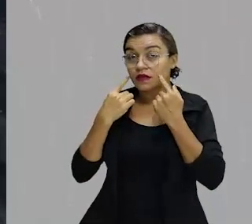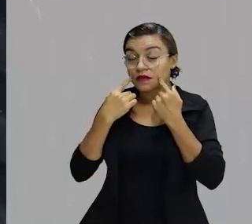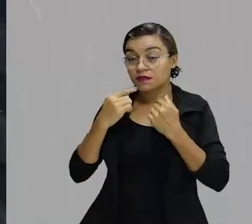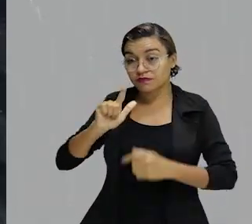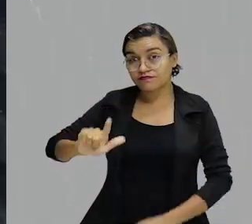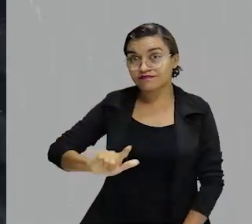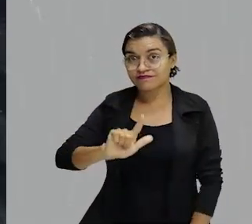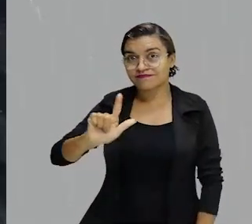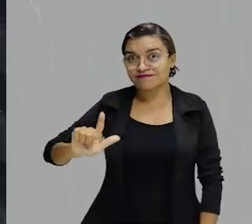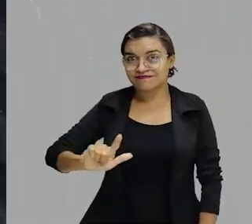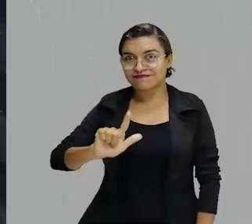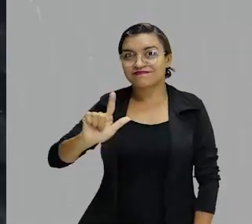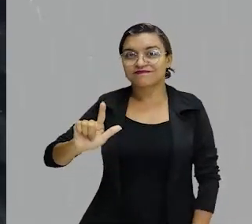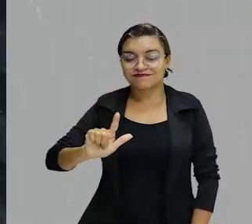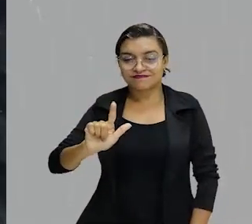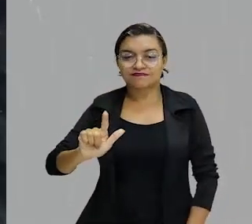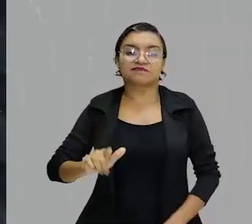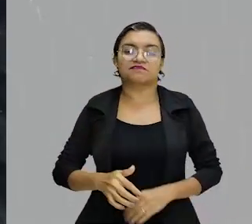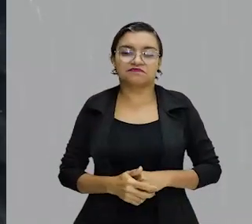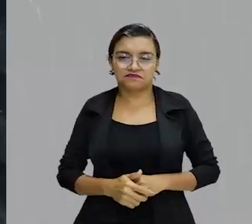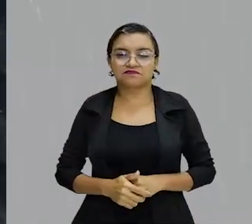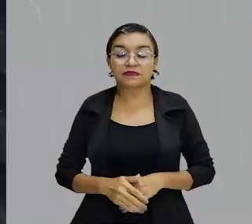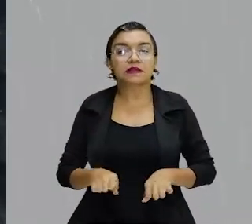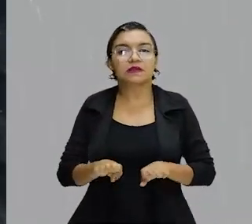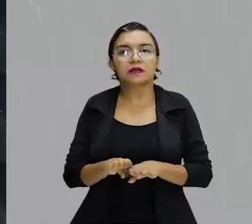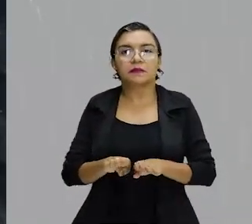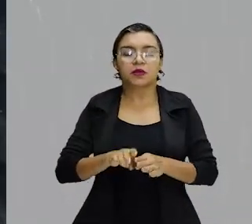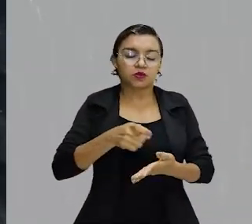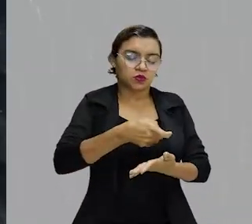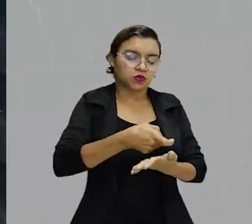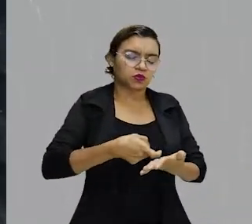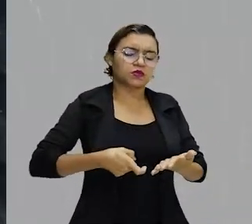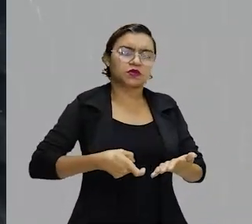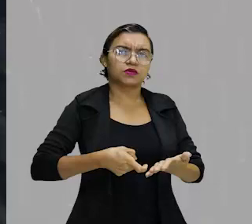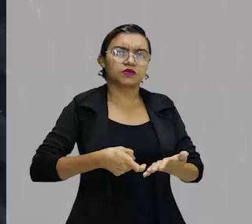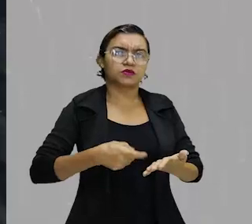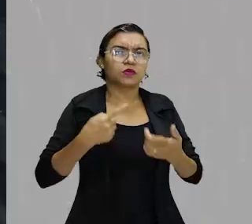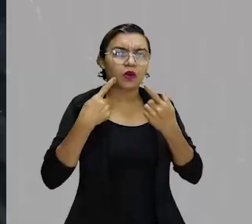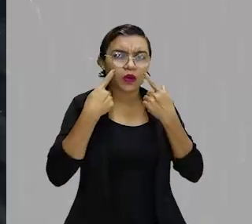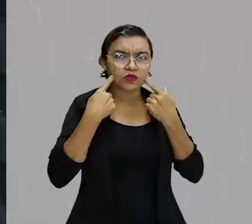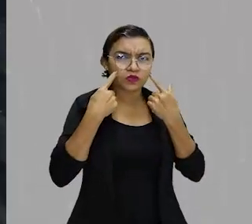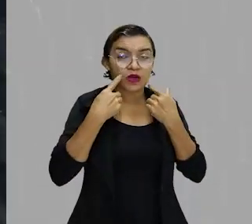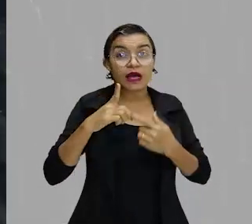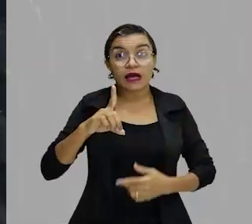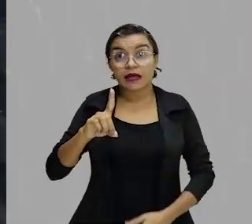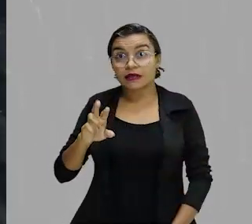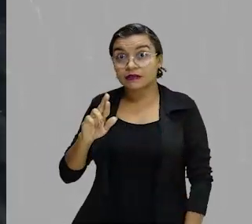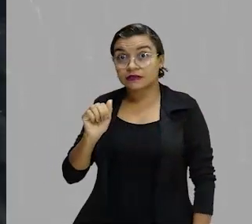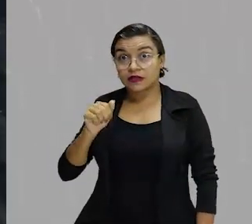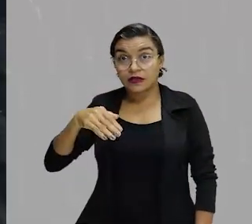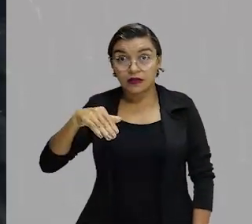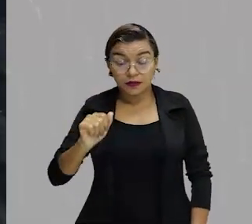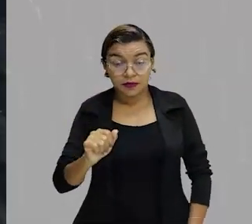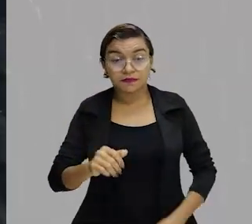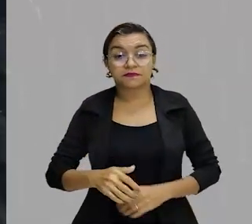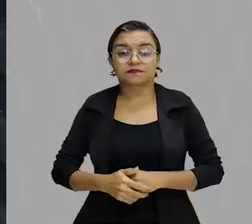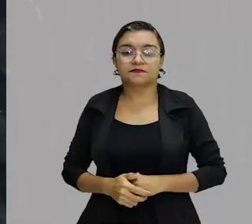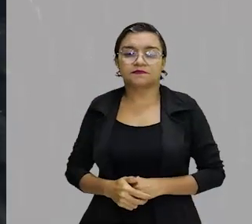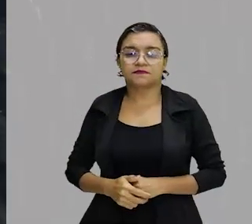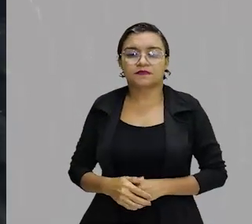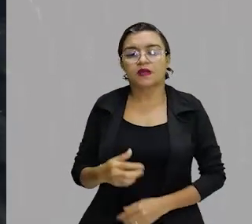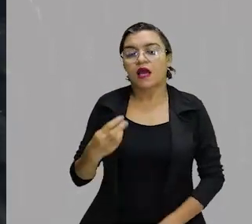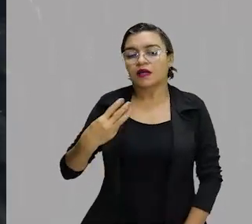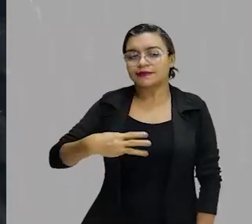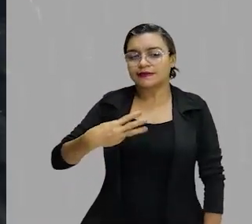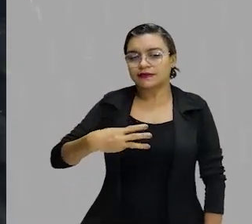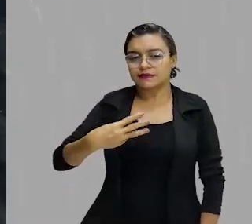é a literatura dramática, ou seja, esse texto drama, que é o texto com o propósito da encenação.